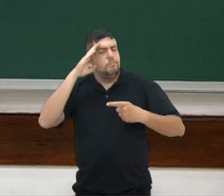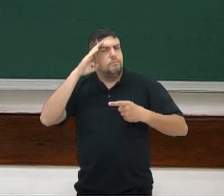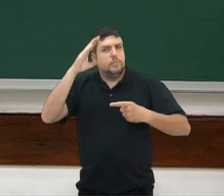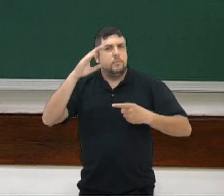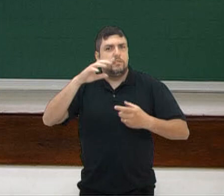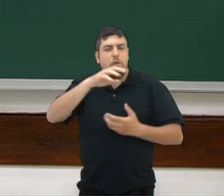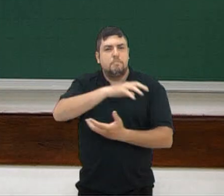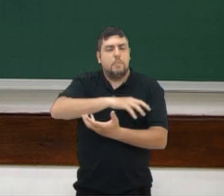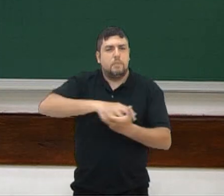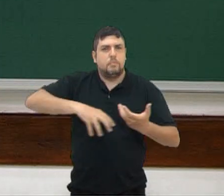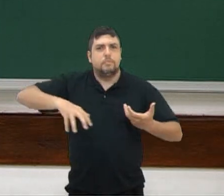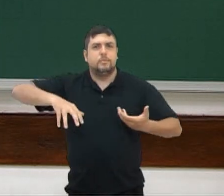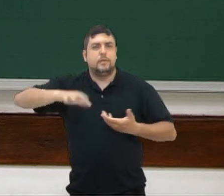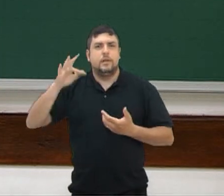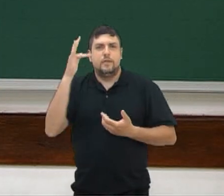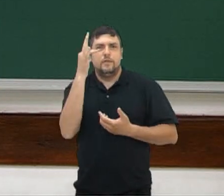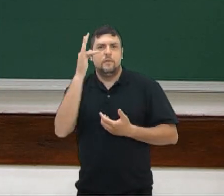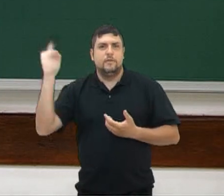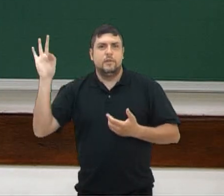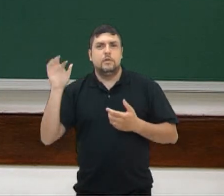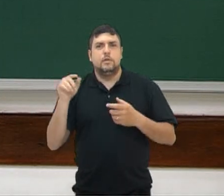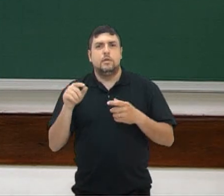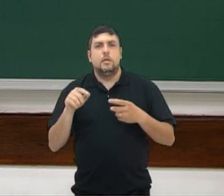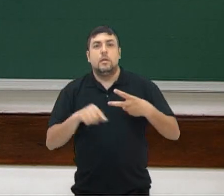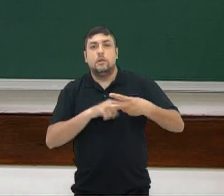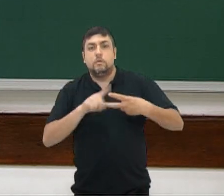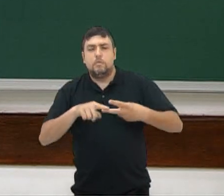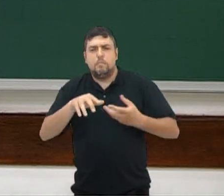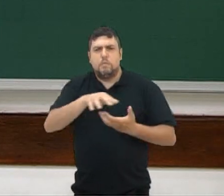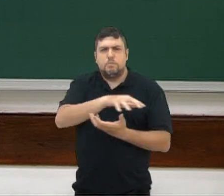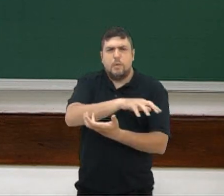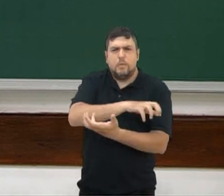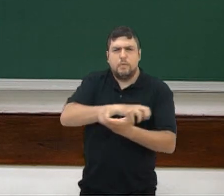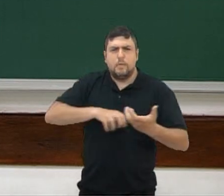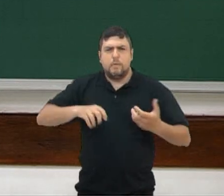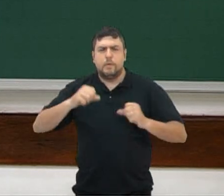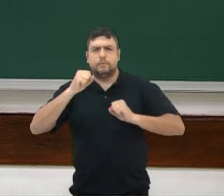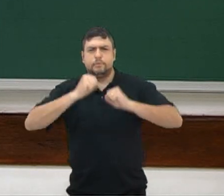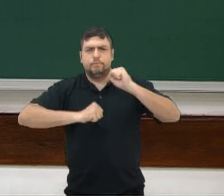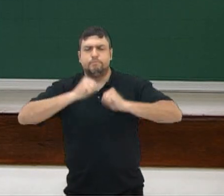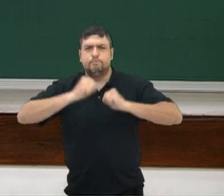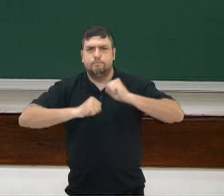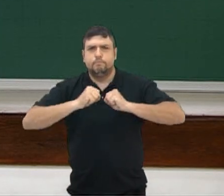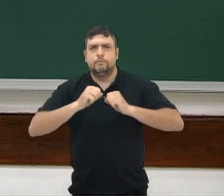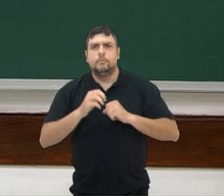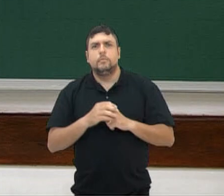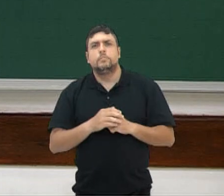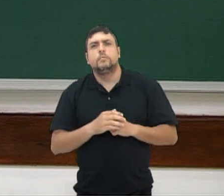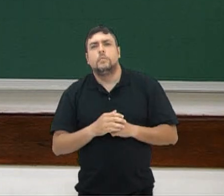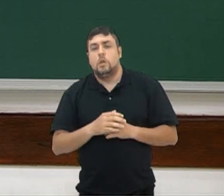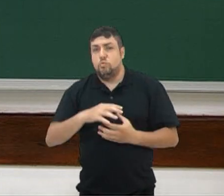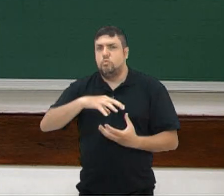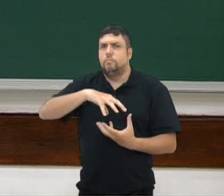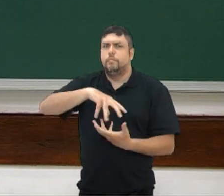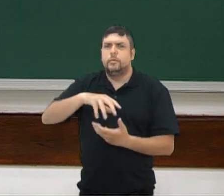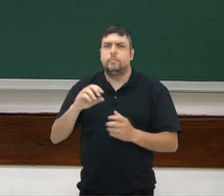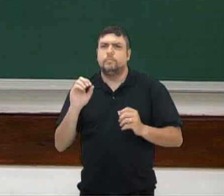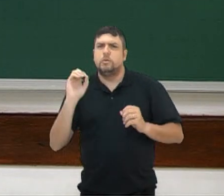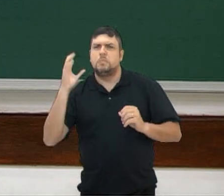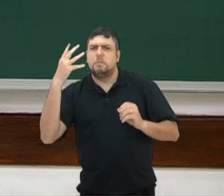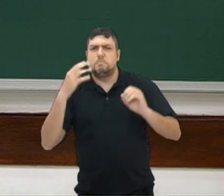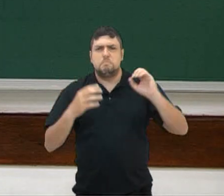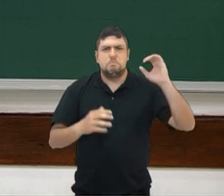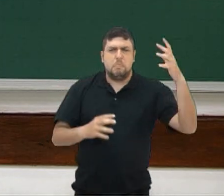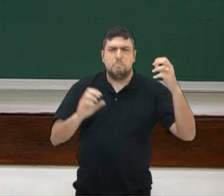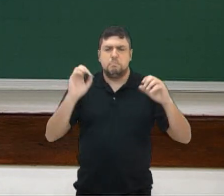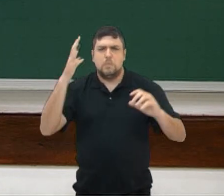a Revolução Industrial, né? Isso veio caminhando e então muita coisa acontece no mundo nesse período, então é um período muito